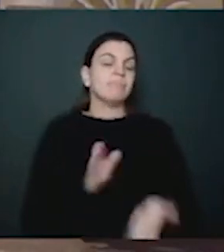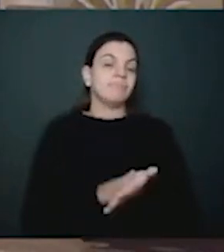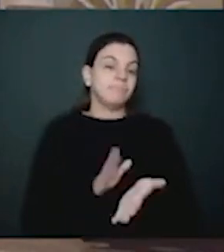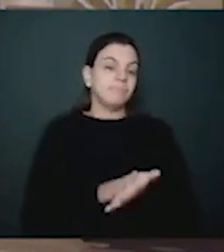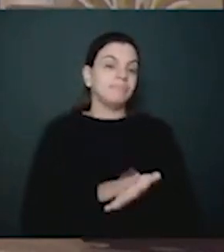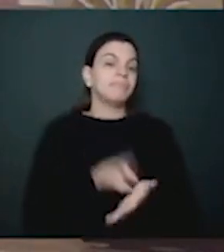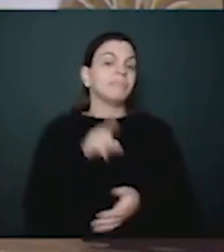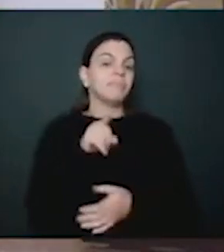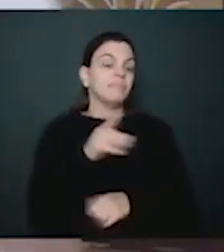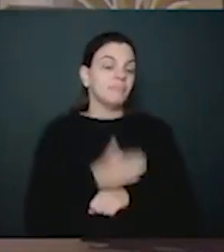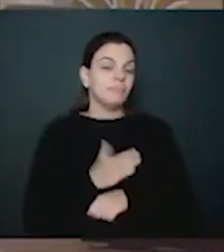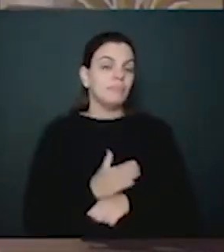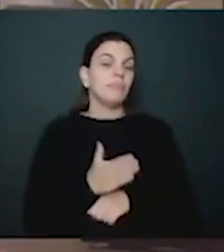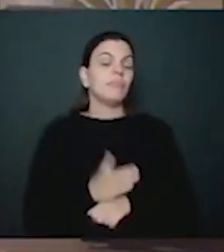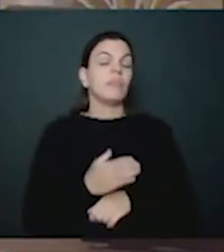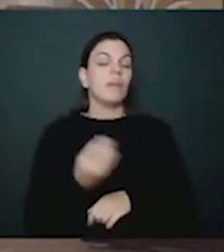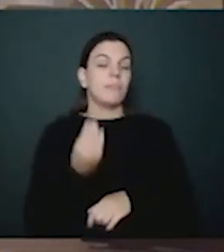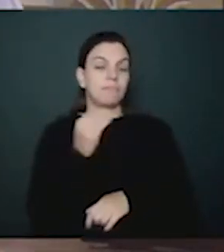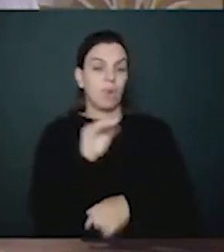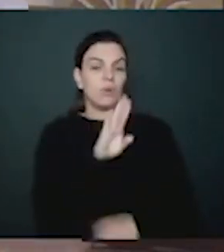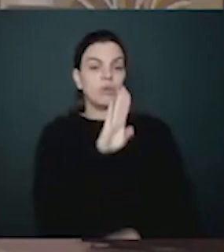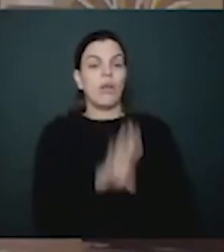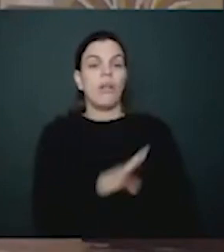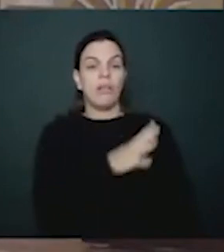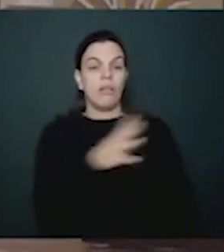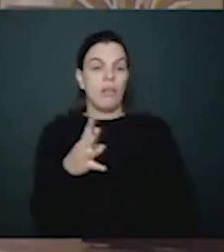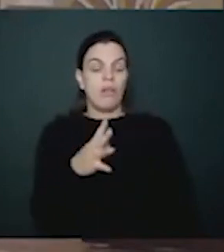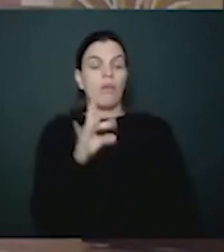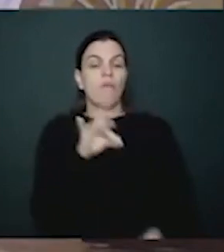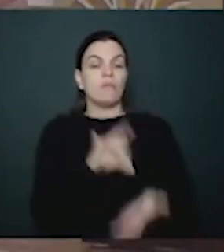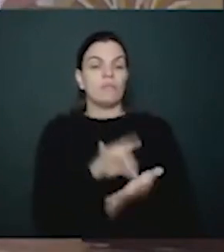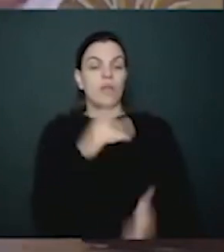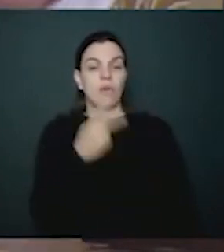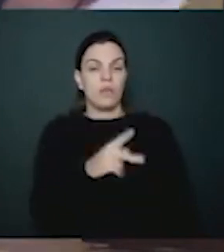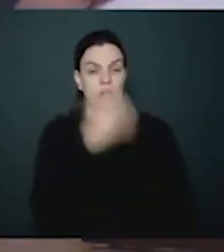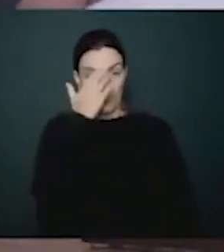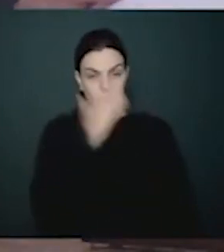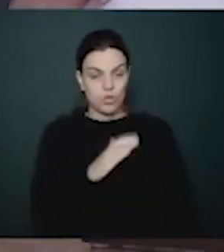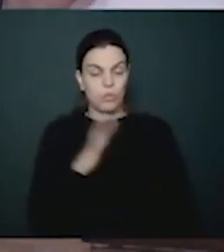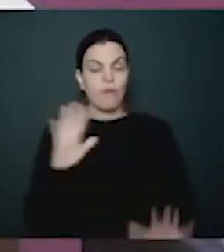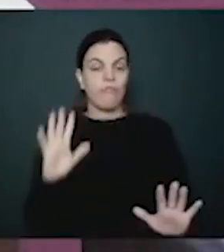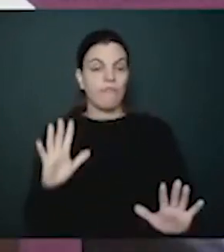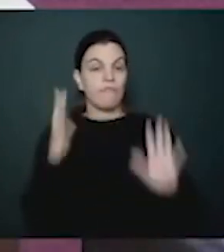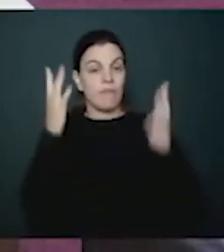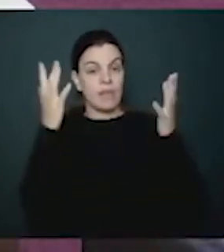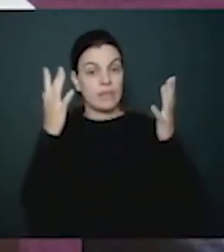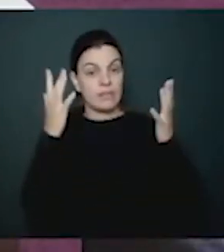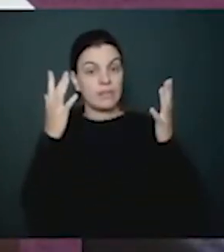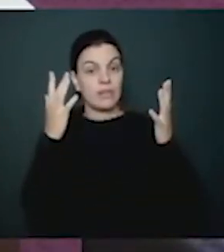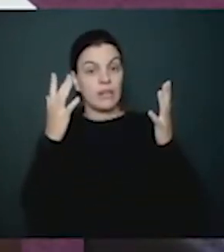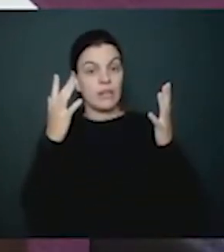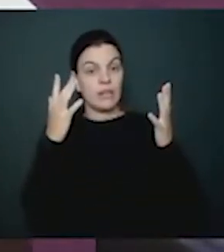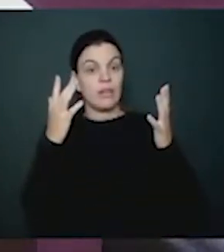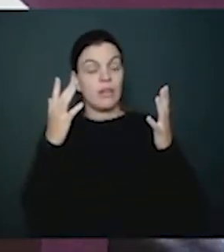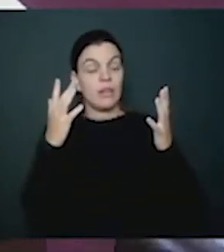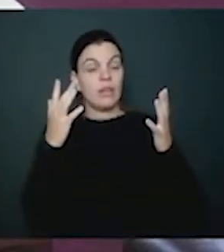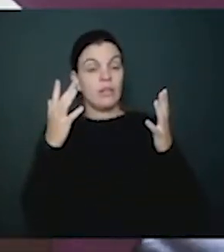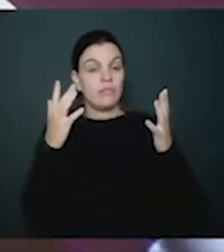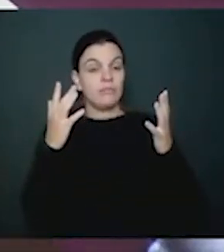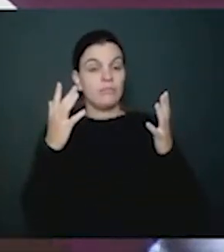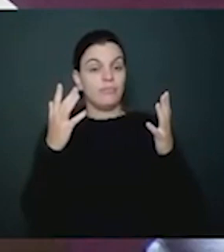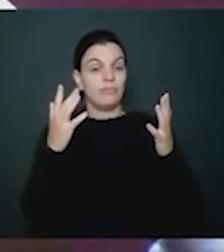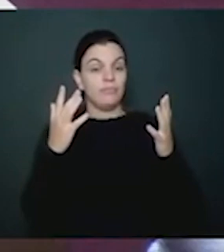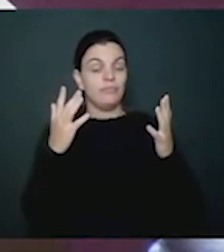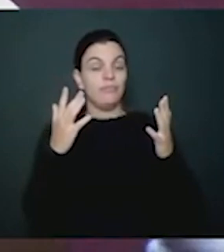no calendário oficial do município de Curitiba a festa da Transfiguração do Senhor, ou seja,